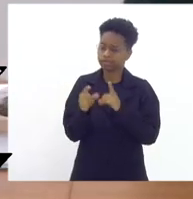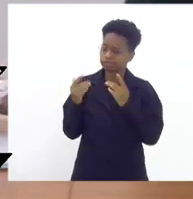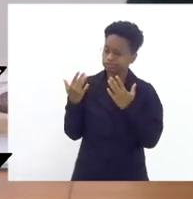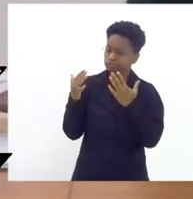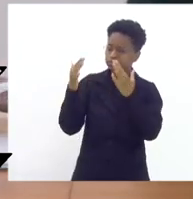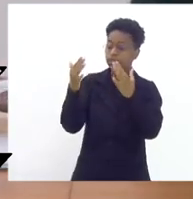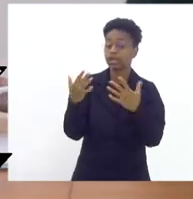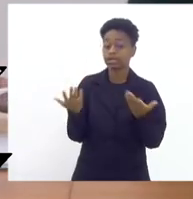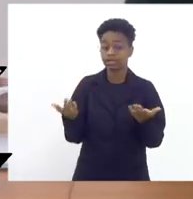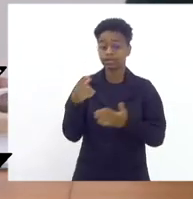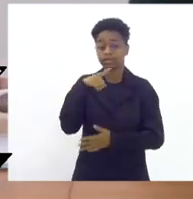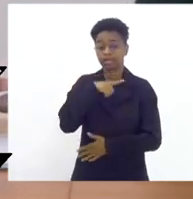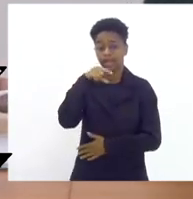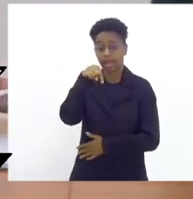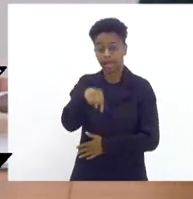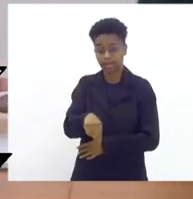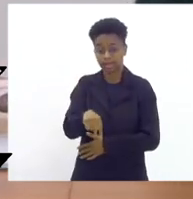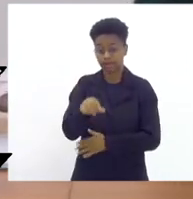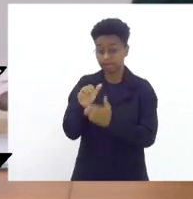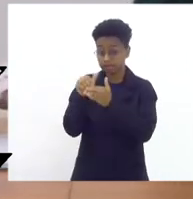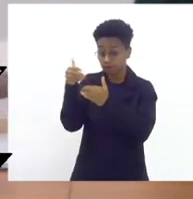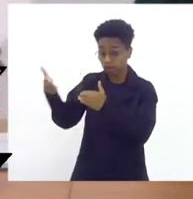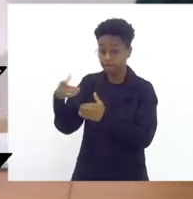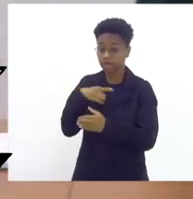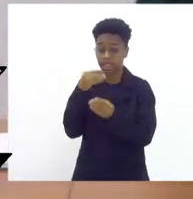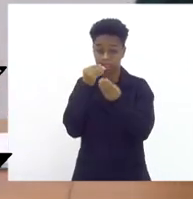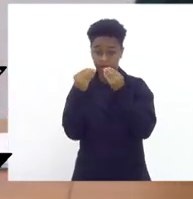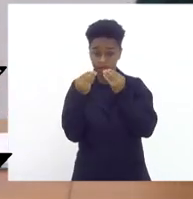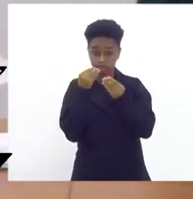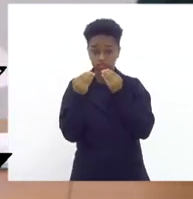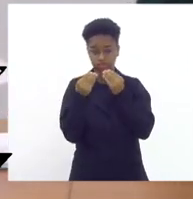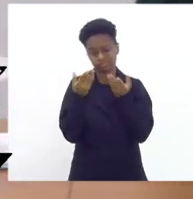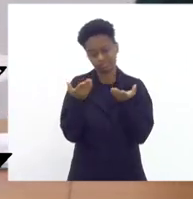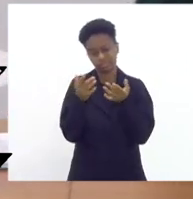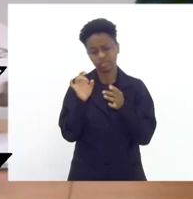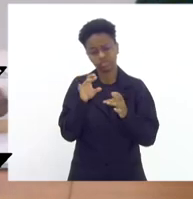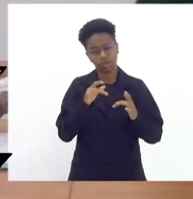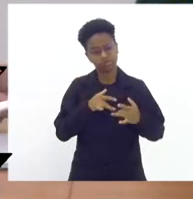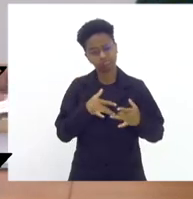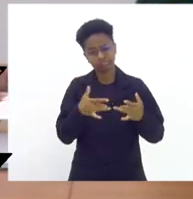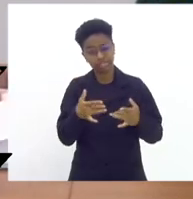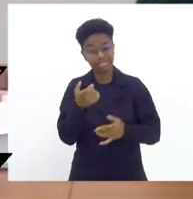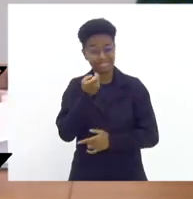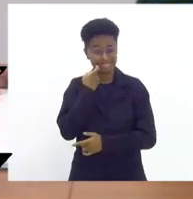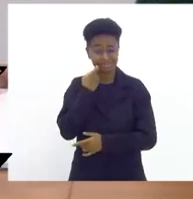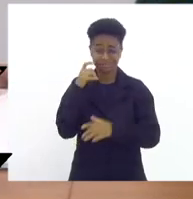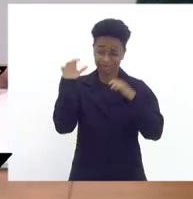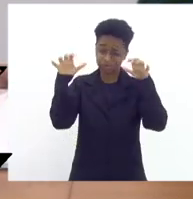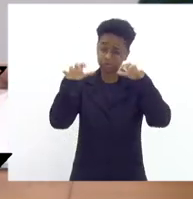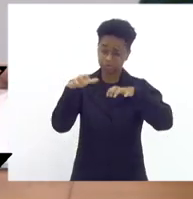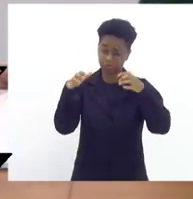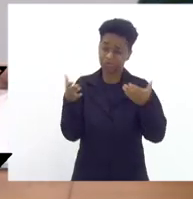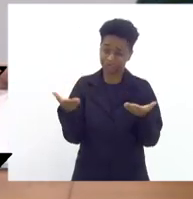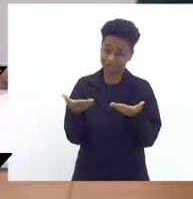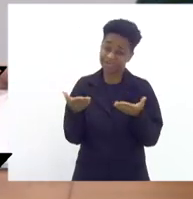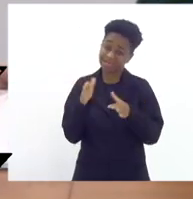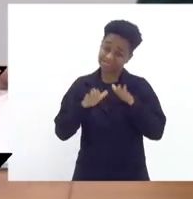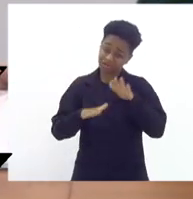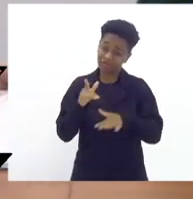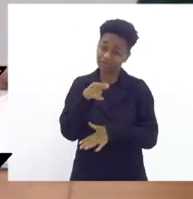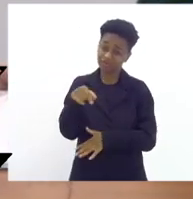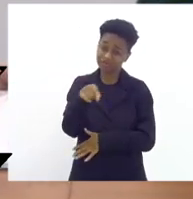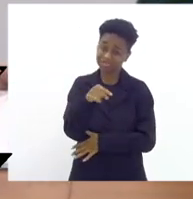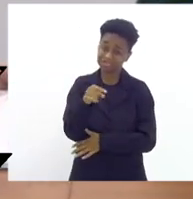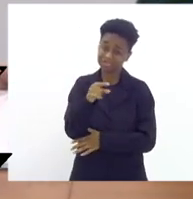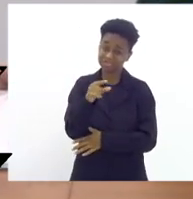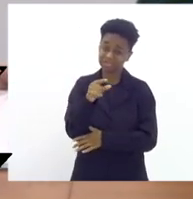então aqui do lado de fora um lanche é uma pequena generosidade numa sexta-feira chuvosa que talvez muitos